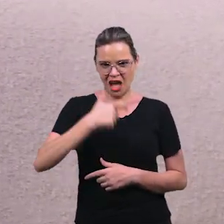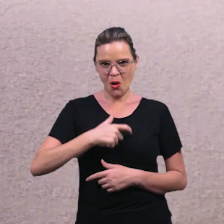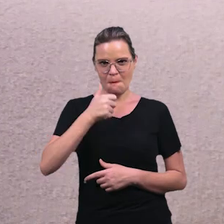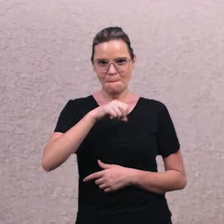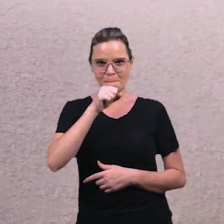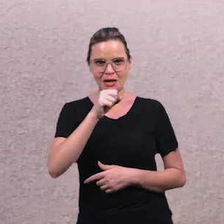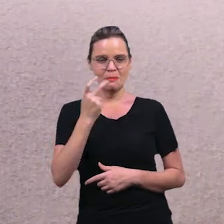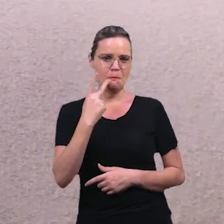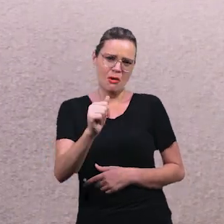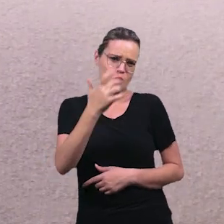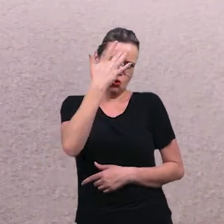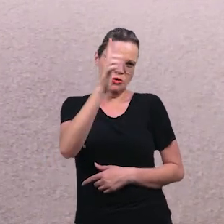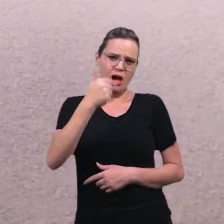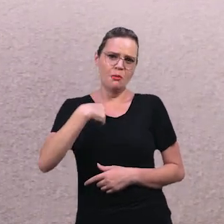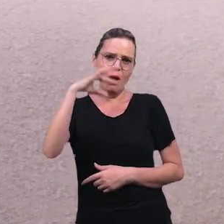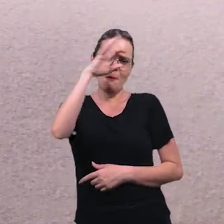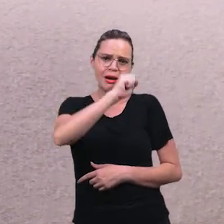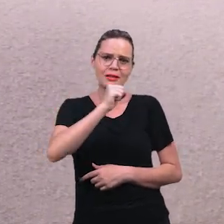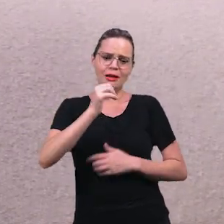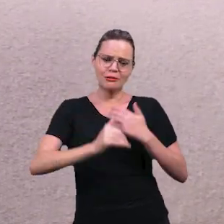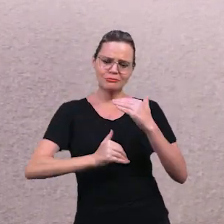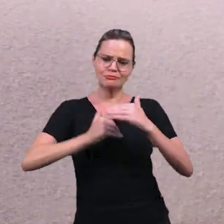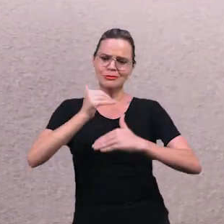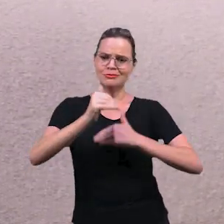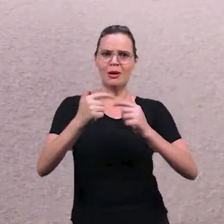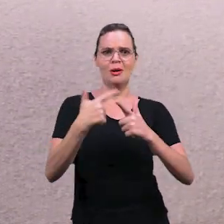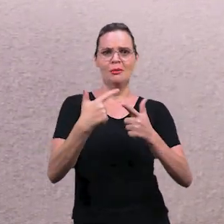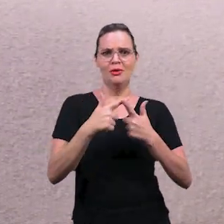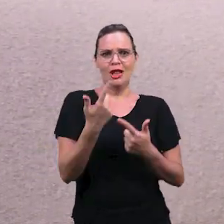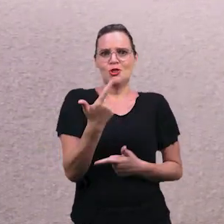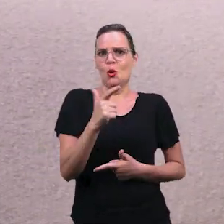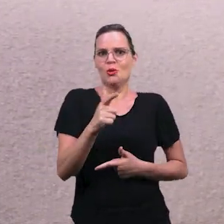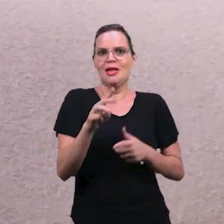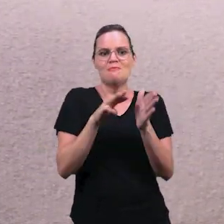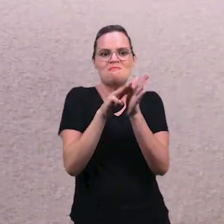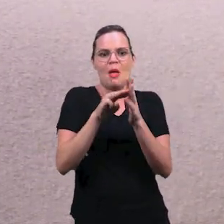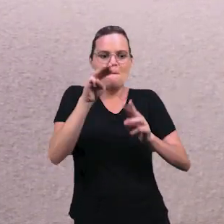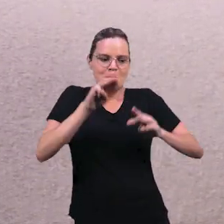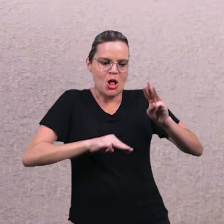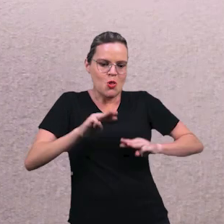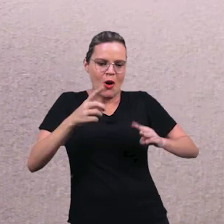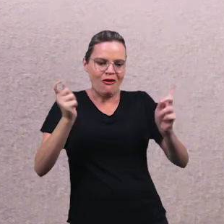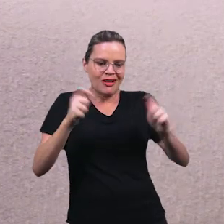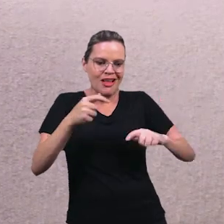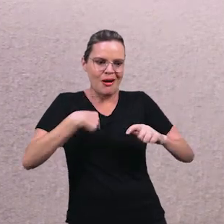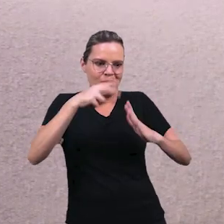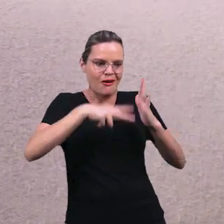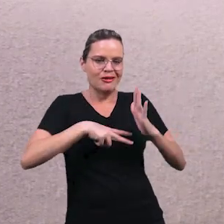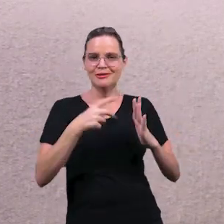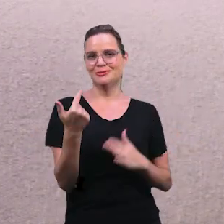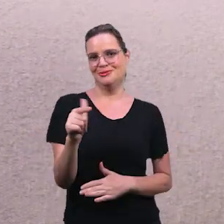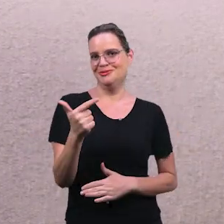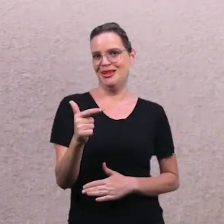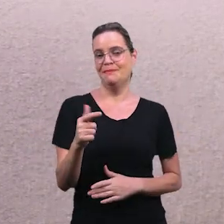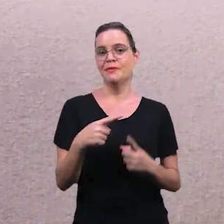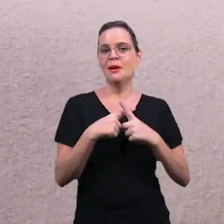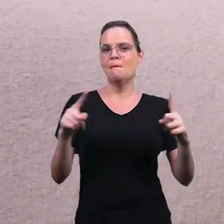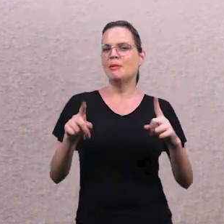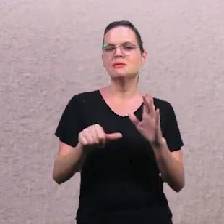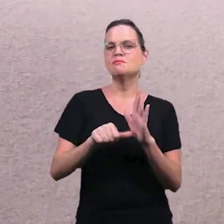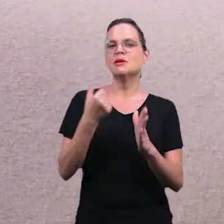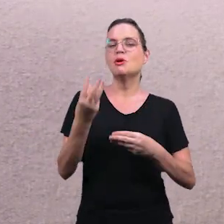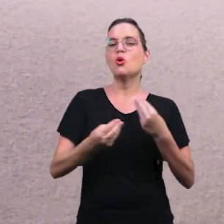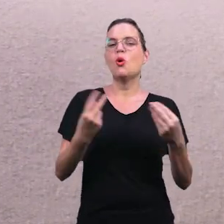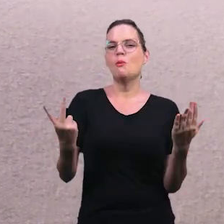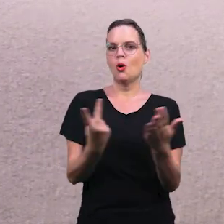mãe. E as crianças não vêm com esse manual. E onde que tem essa orientação? Primeiro é a palavra, né? A